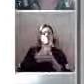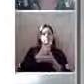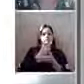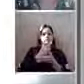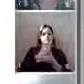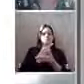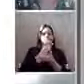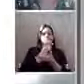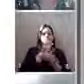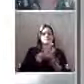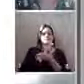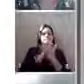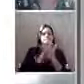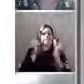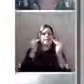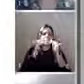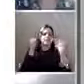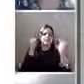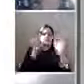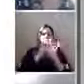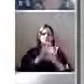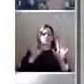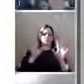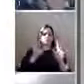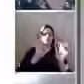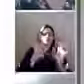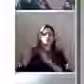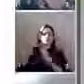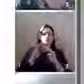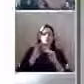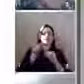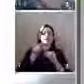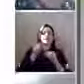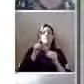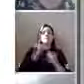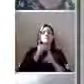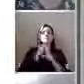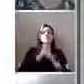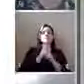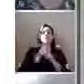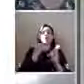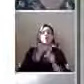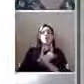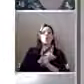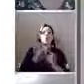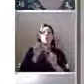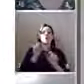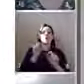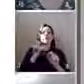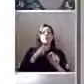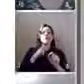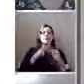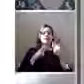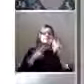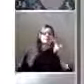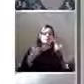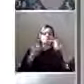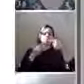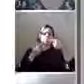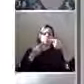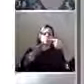sem equivalente. Outras questões em torno da contrastividade que analisamos, no caso de polissemia,